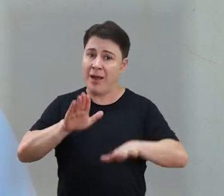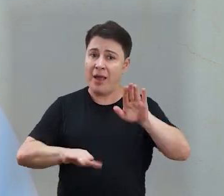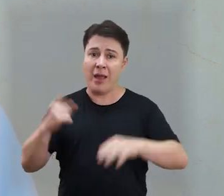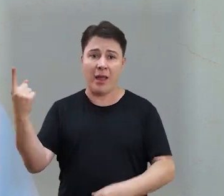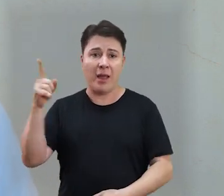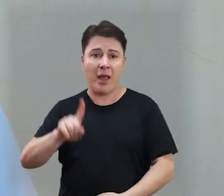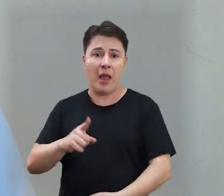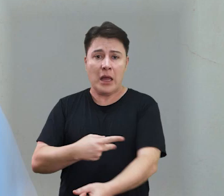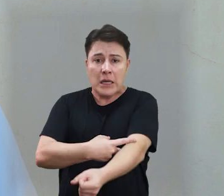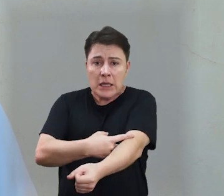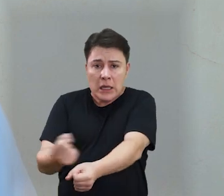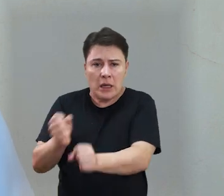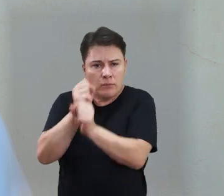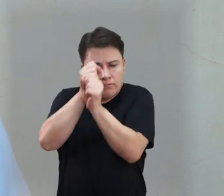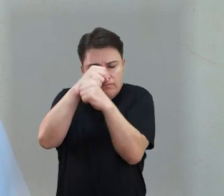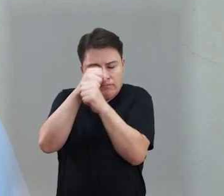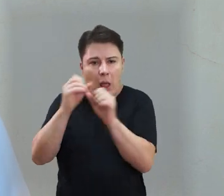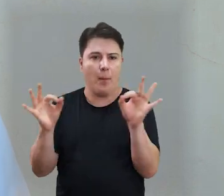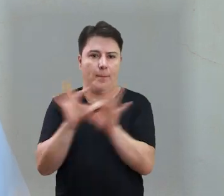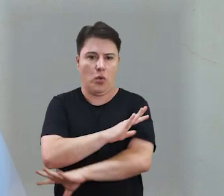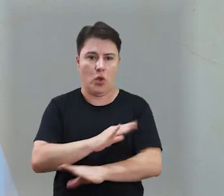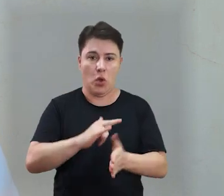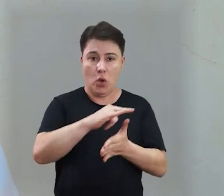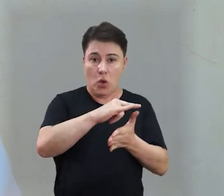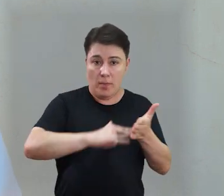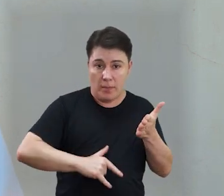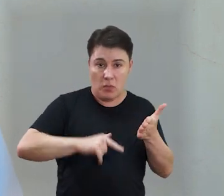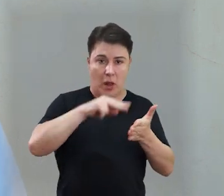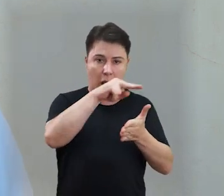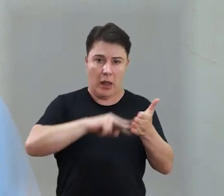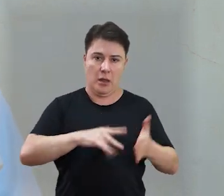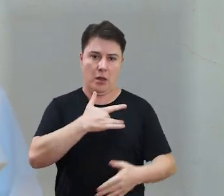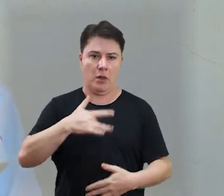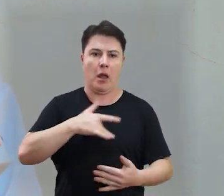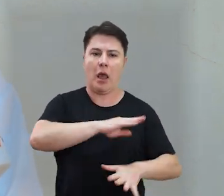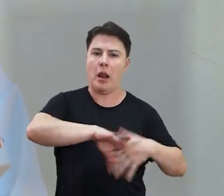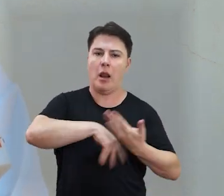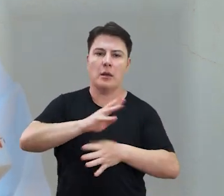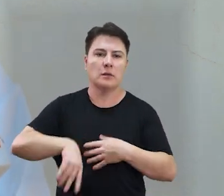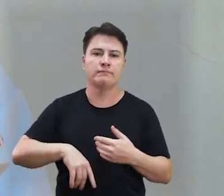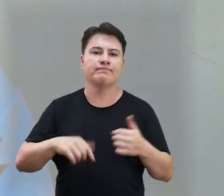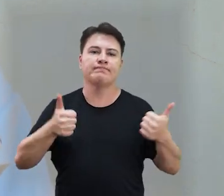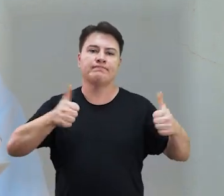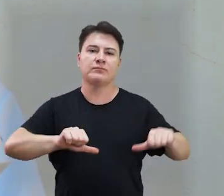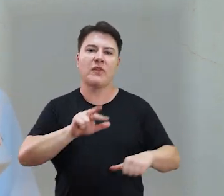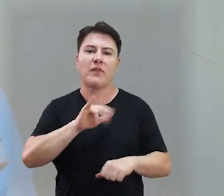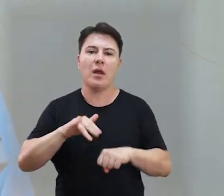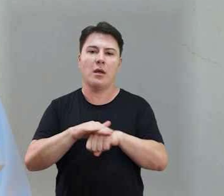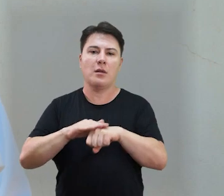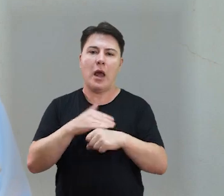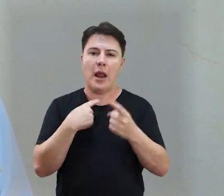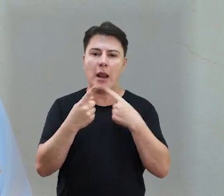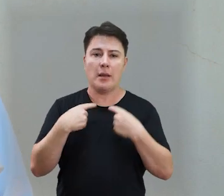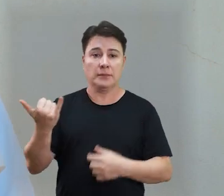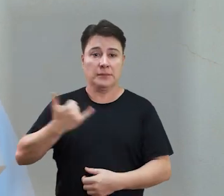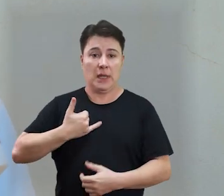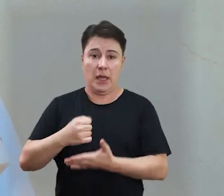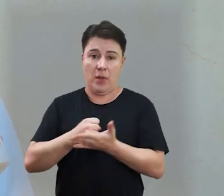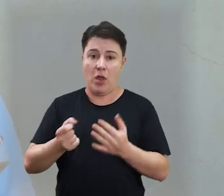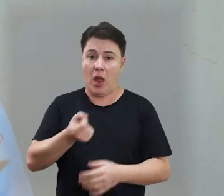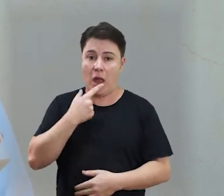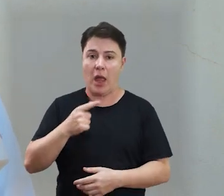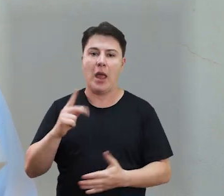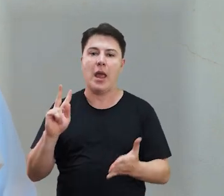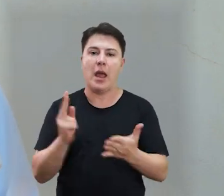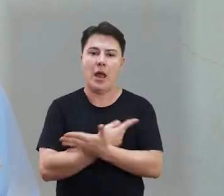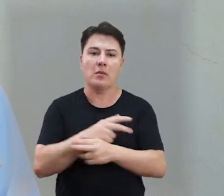pacientes que estão descompensados nos exames e você vai observar é o uso inadequado do medicamento então quando ele passa a usar corretamente ele